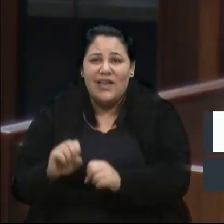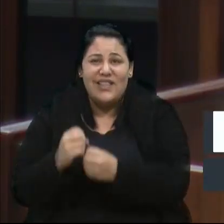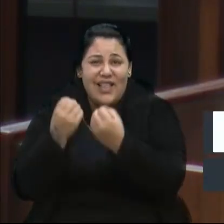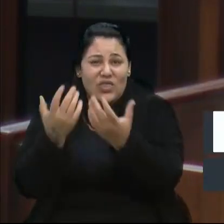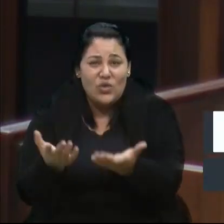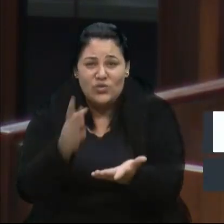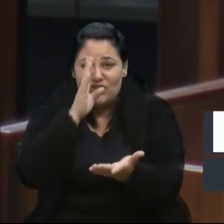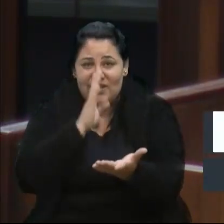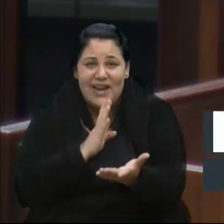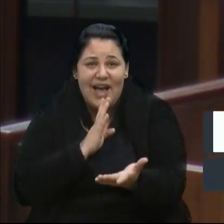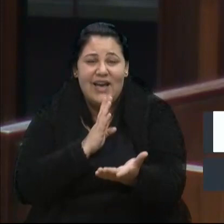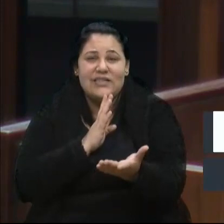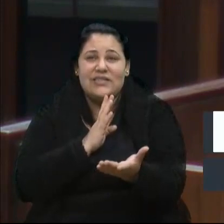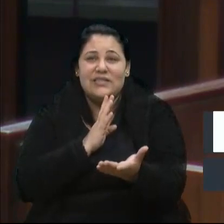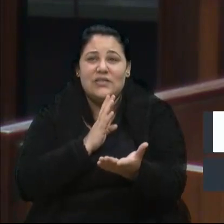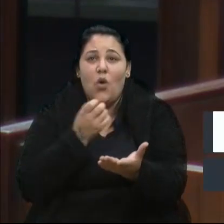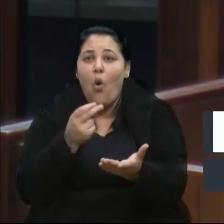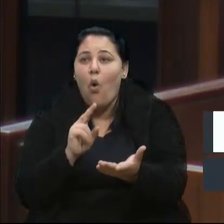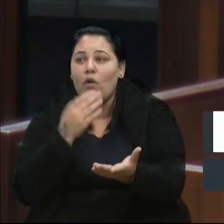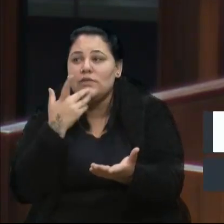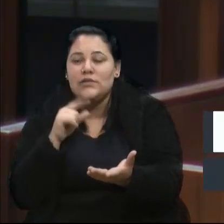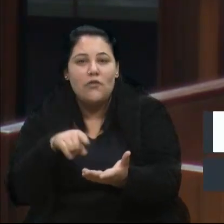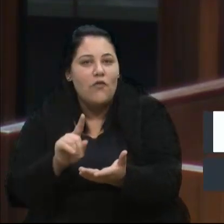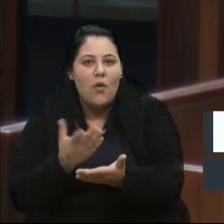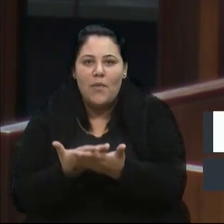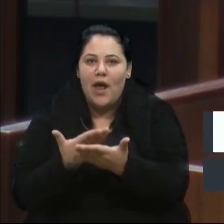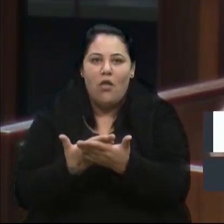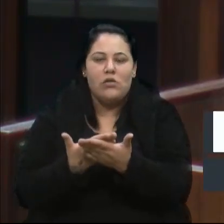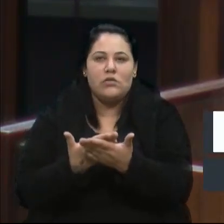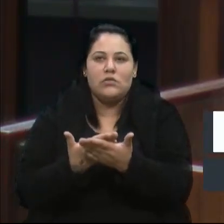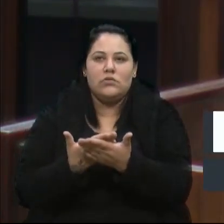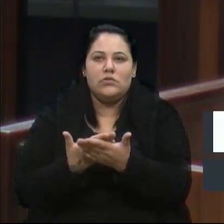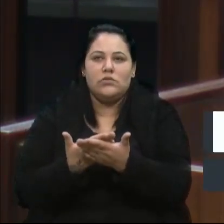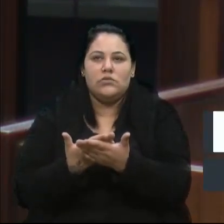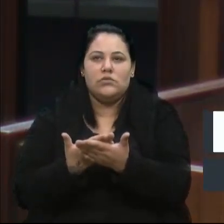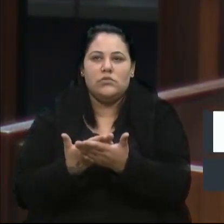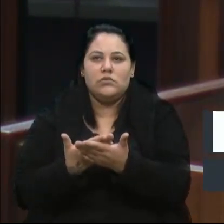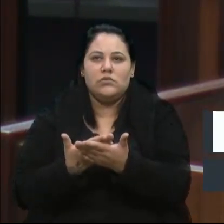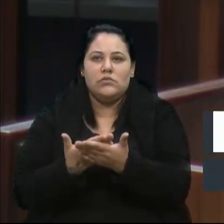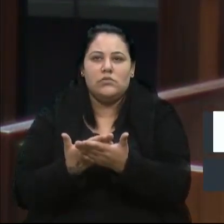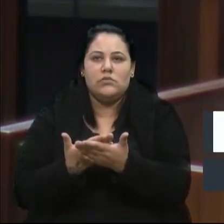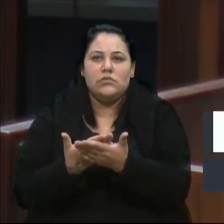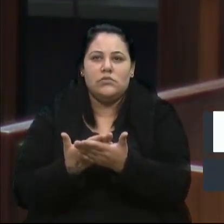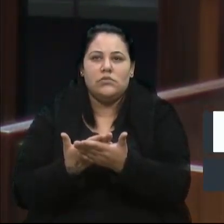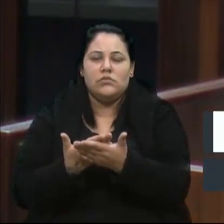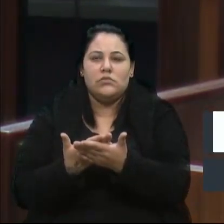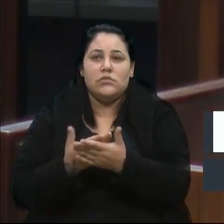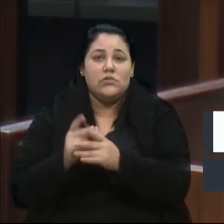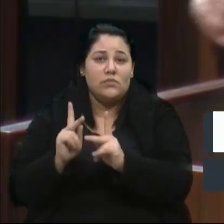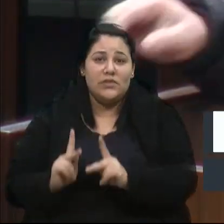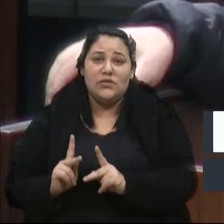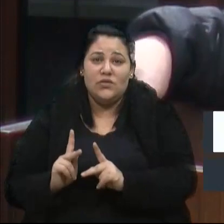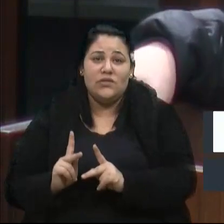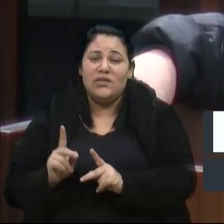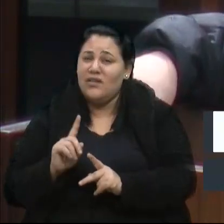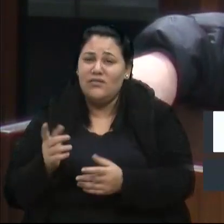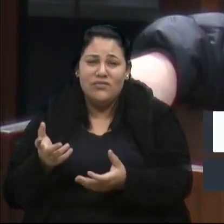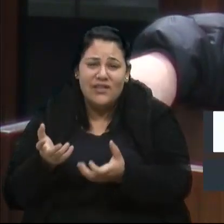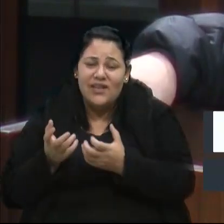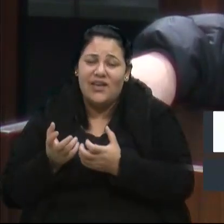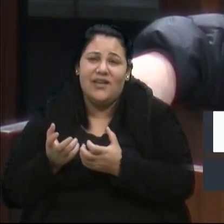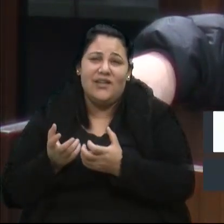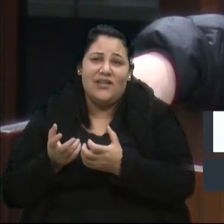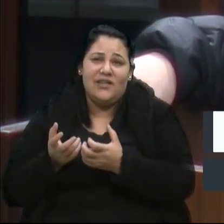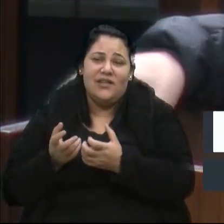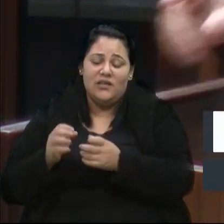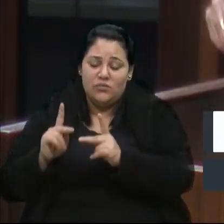que as crianças não vão para a sala de aula, é talvez as pessoas que menos queiram que as pessoas